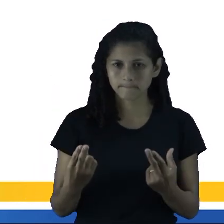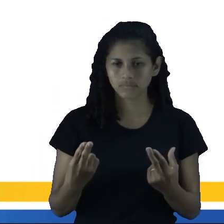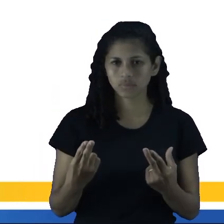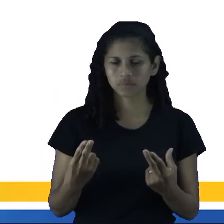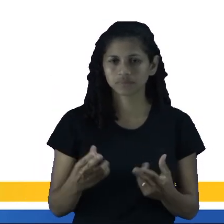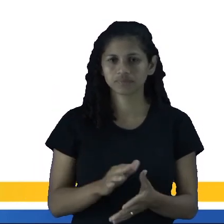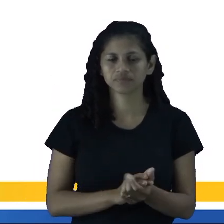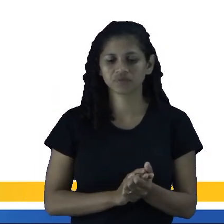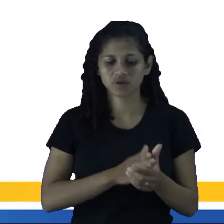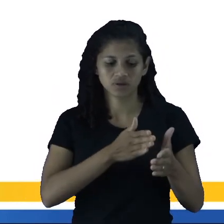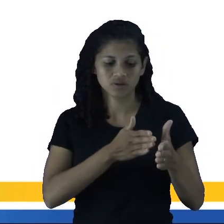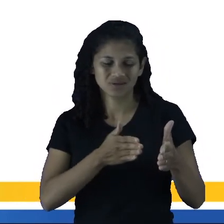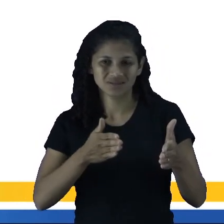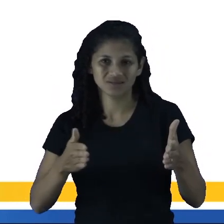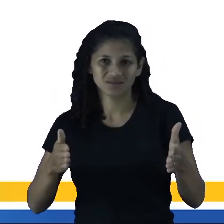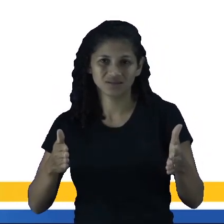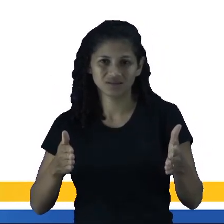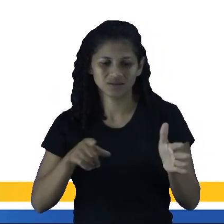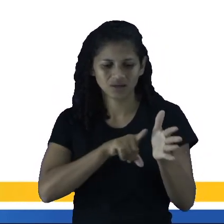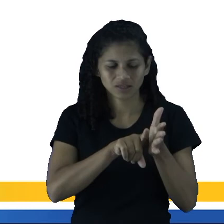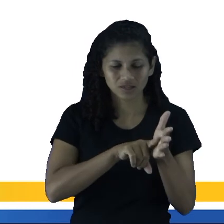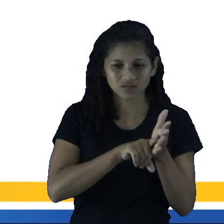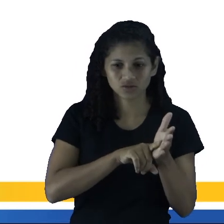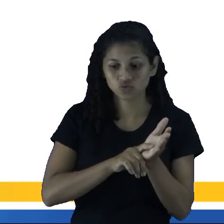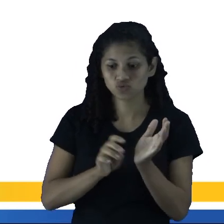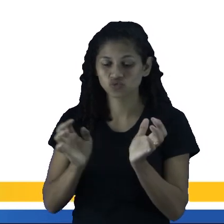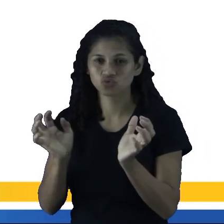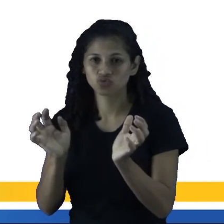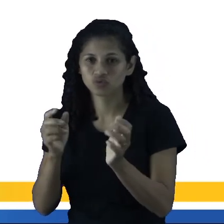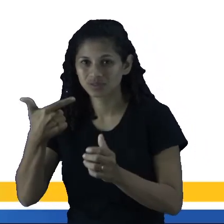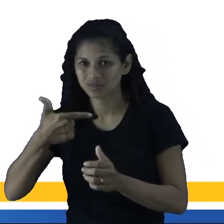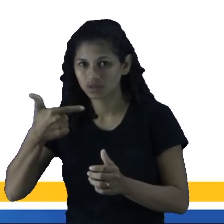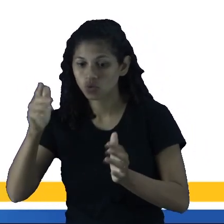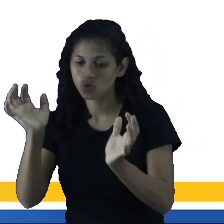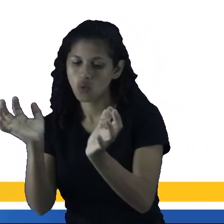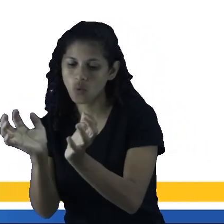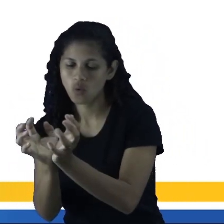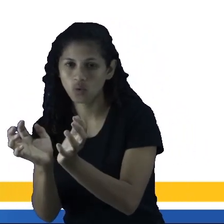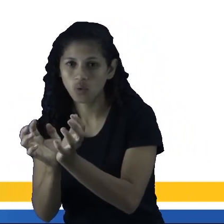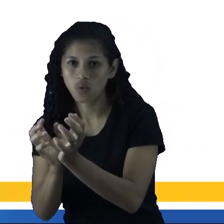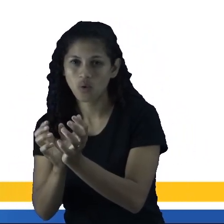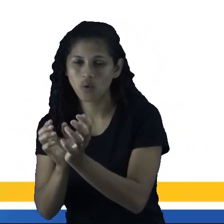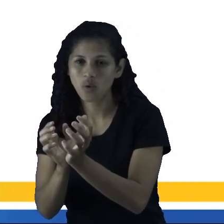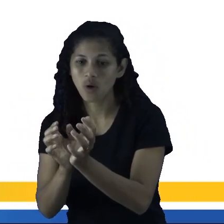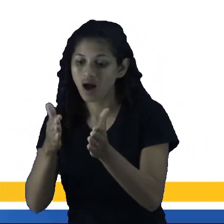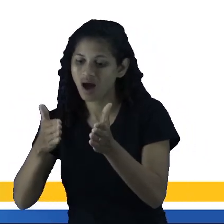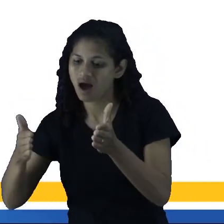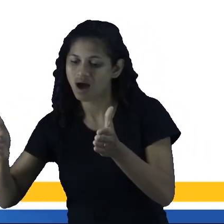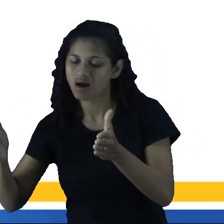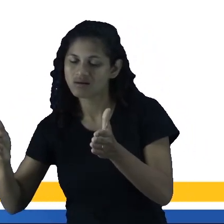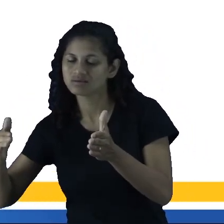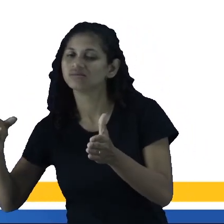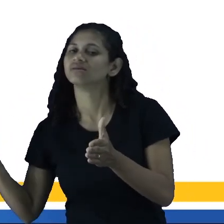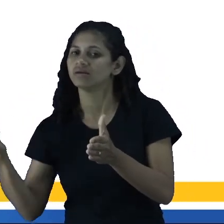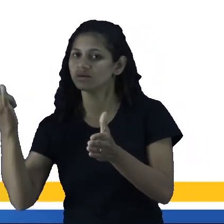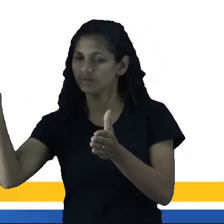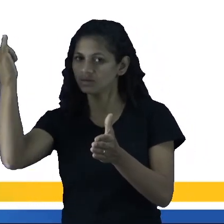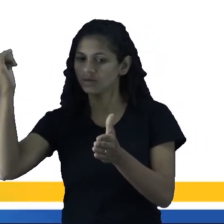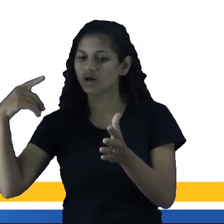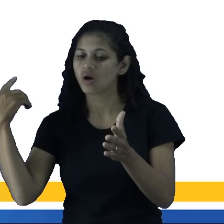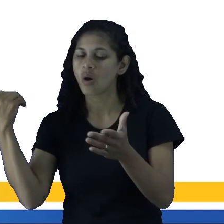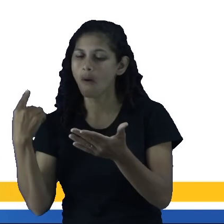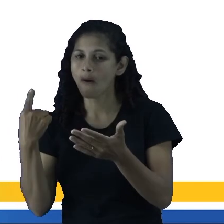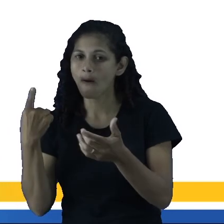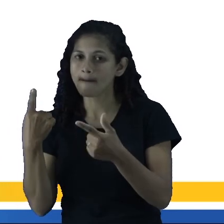sequência, analisando o segundo agrupamento, é possível perceber que nele a ordem importa, pois o primeiro time a ser sorteado terá o mando